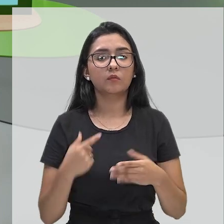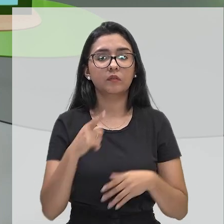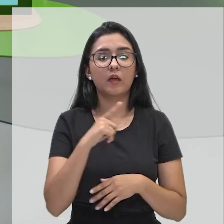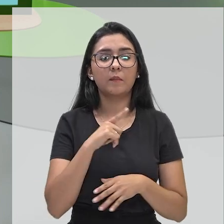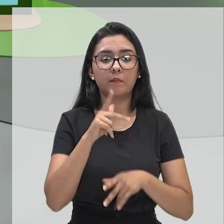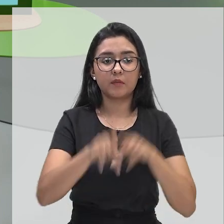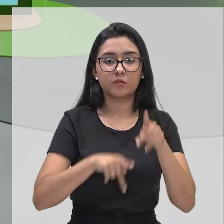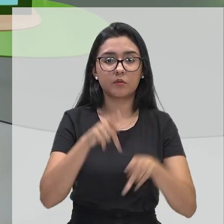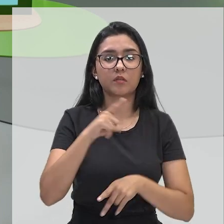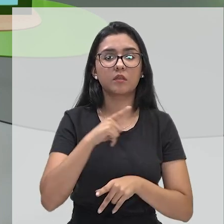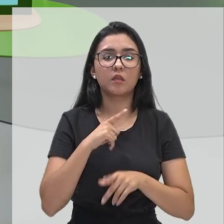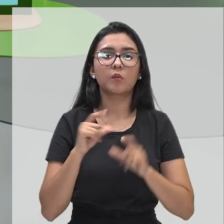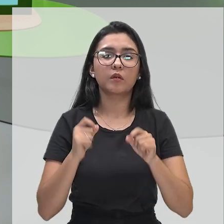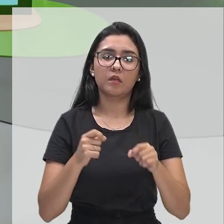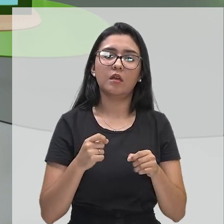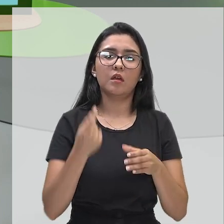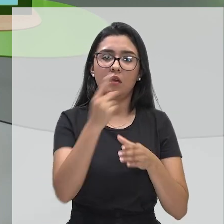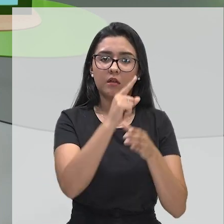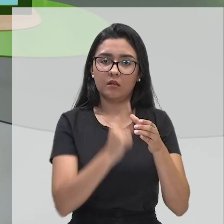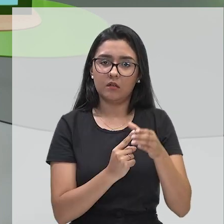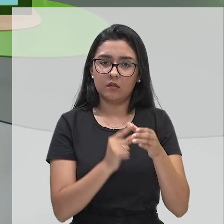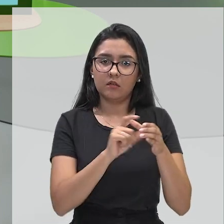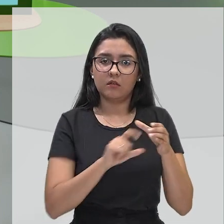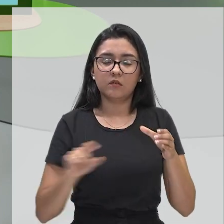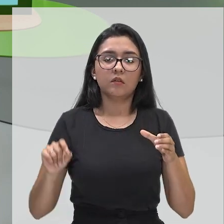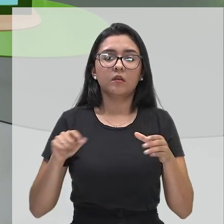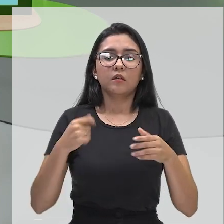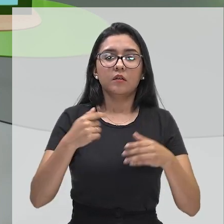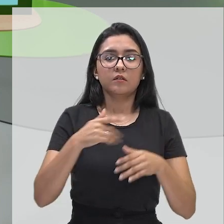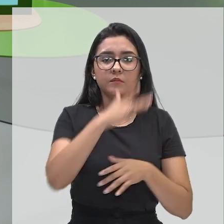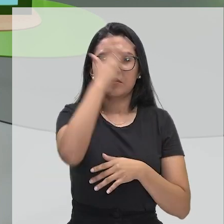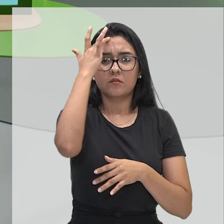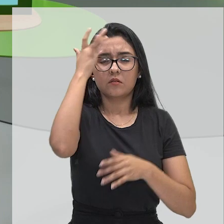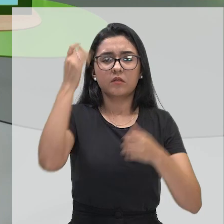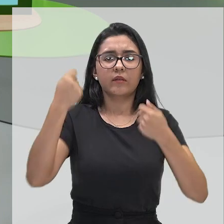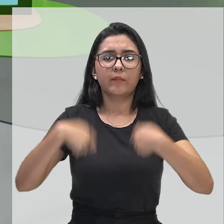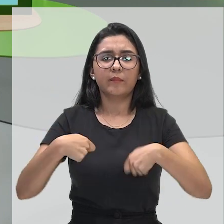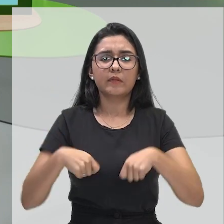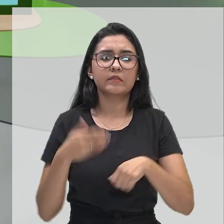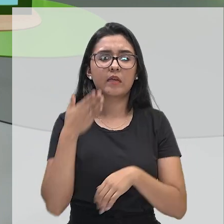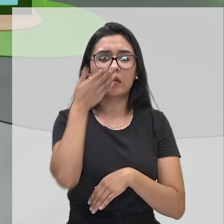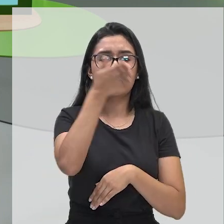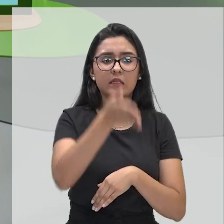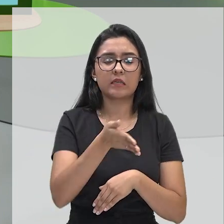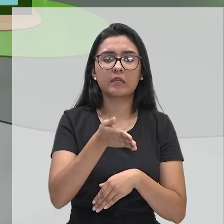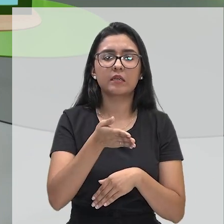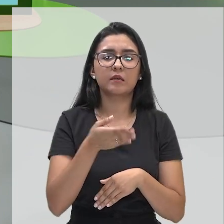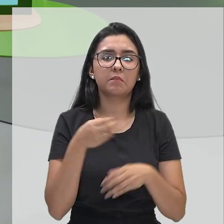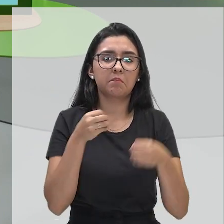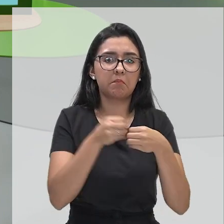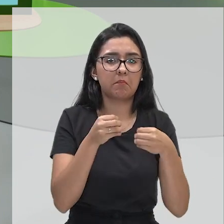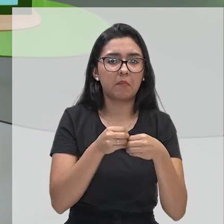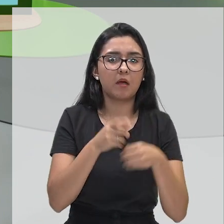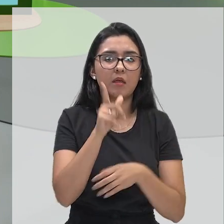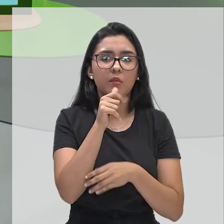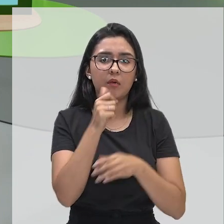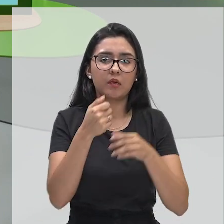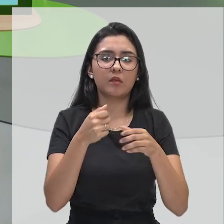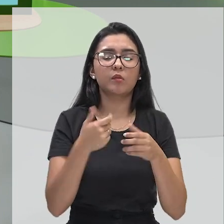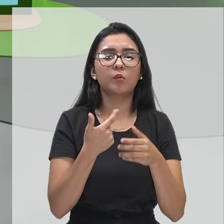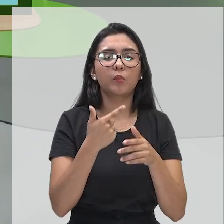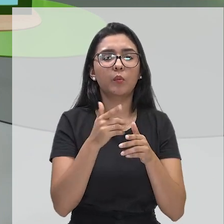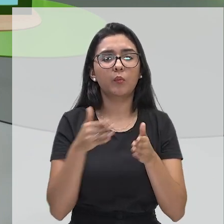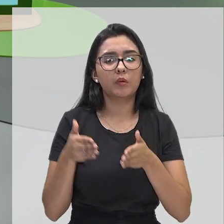para a população o saneamento básico, para que as pessoas não precisem ir até os leitos dos rios, né, para fazer as